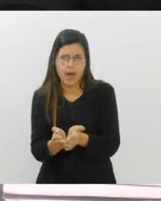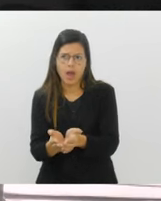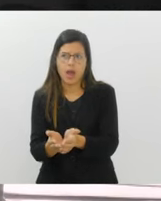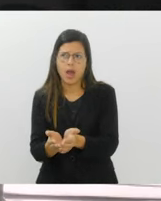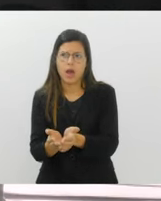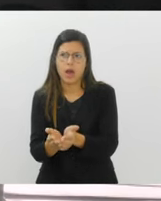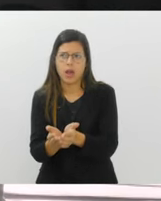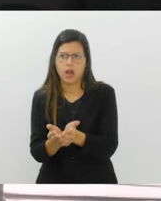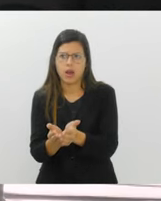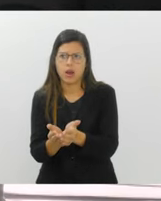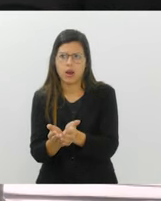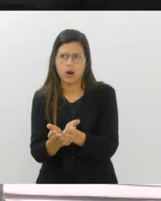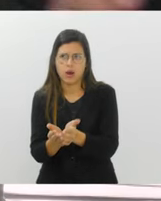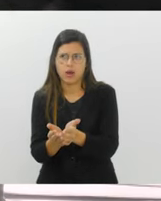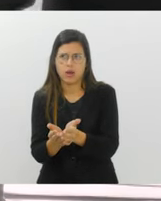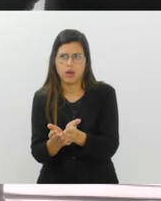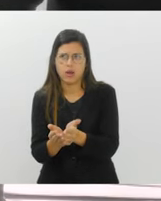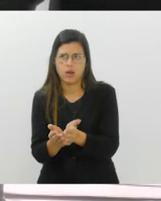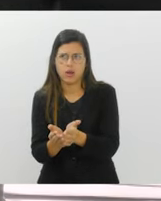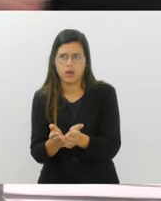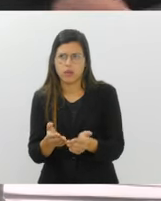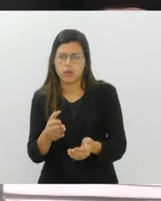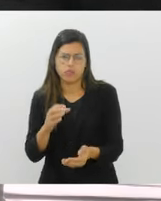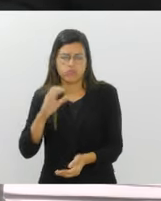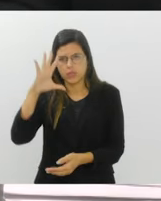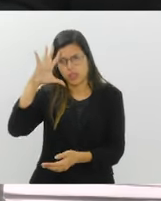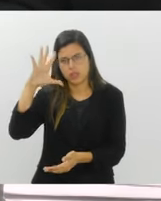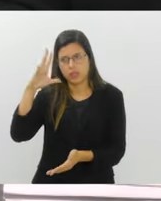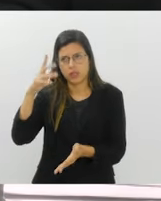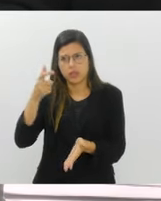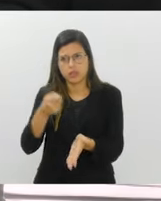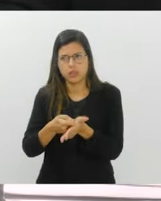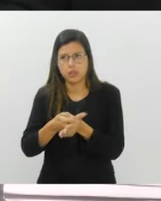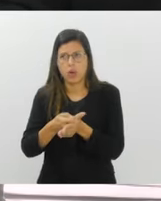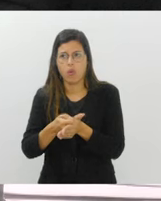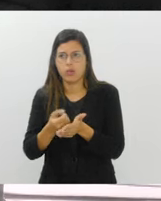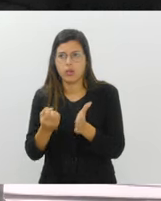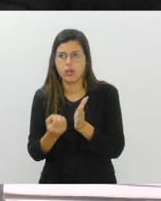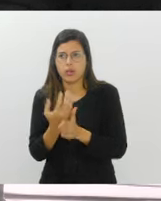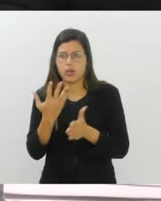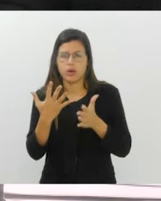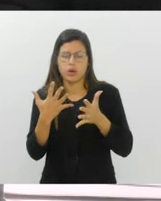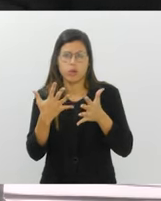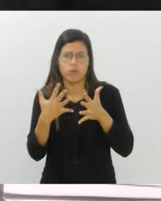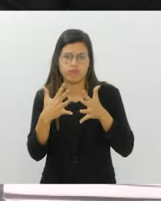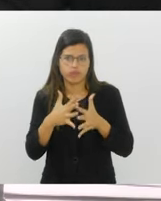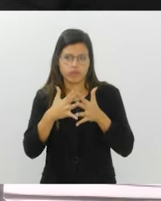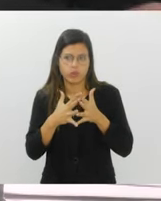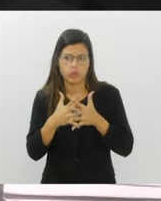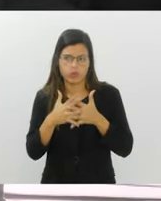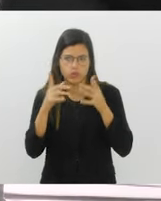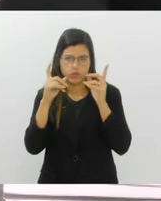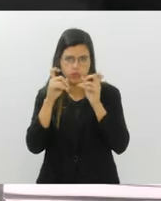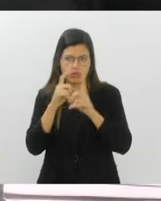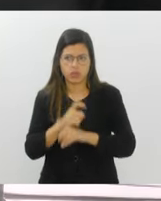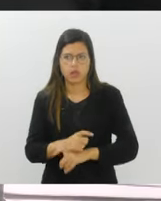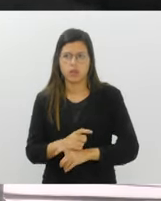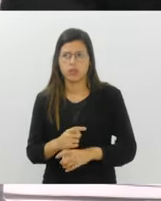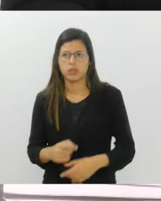ou decisões que criaram, em alguns momentos, até mais dificuldades do que nós já tínhamos. Né. Então, essas